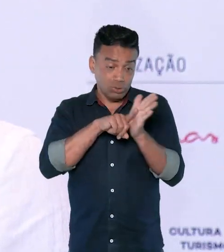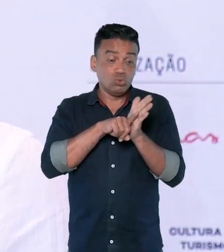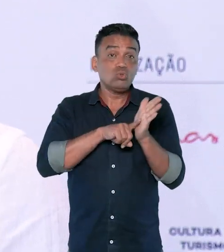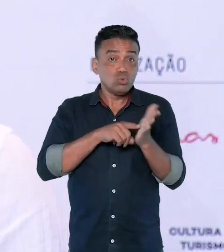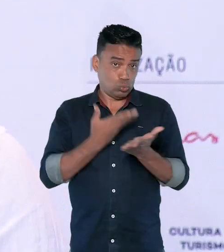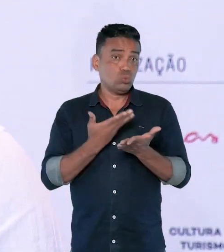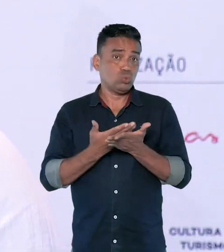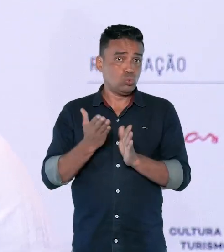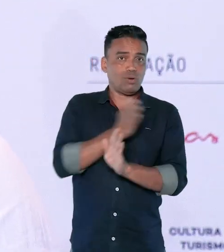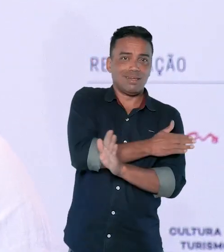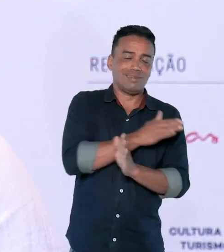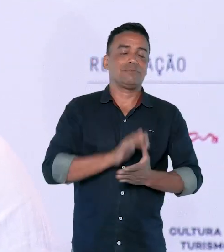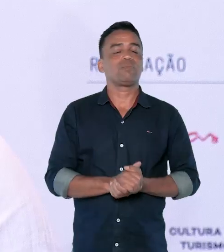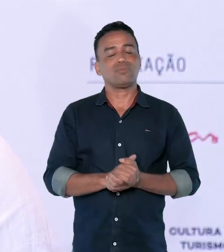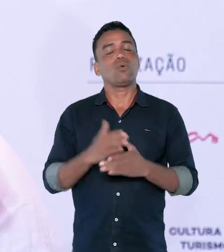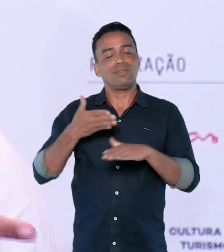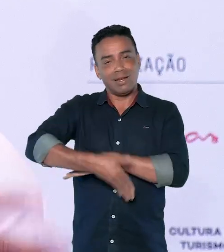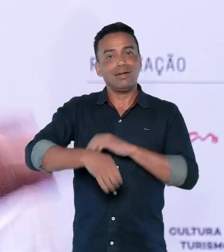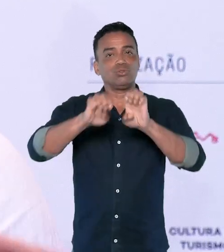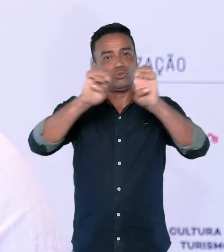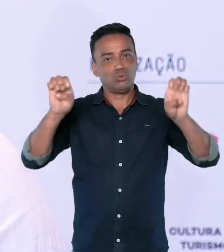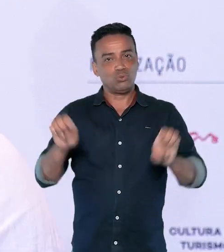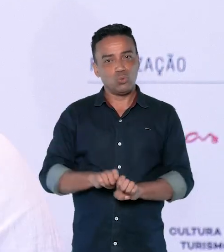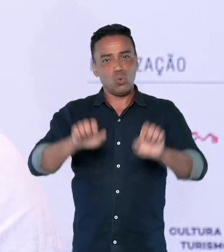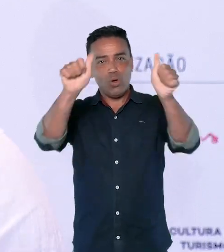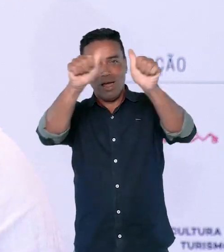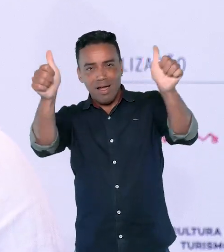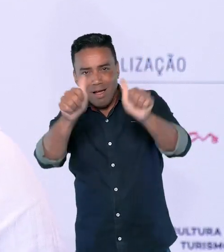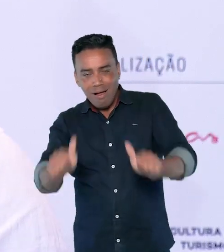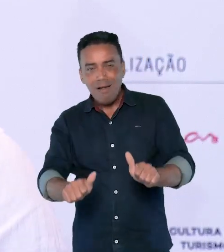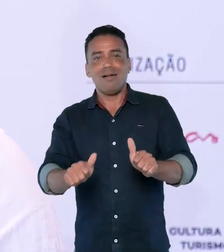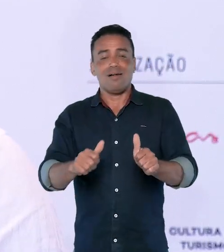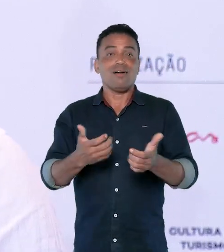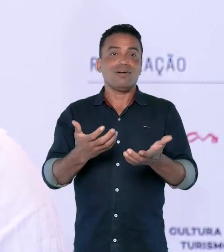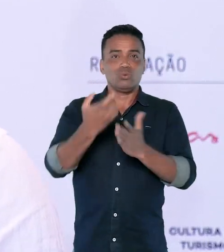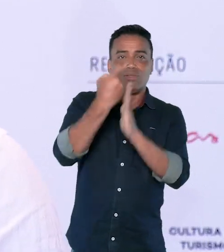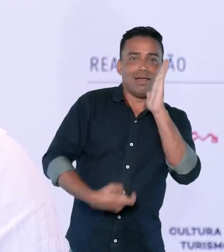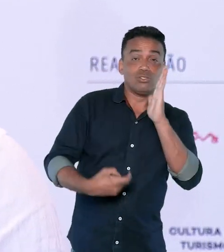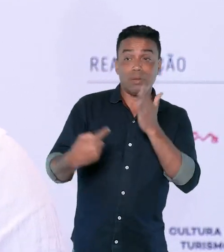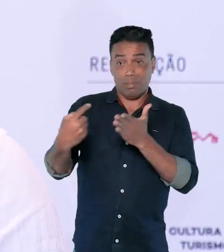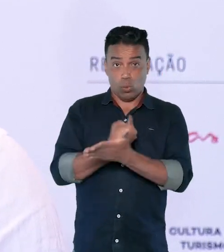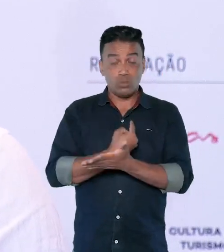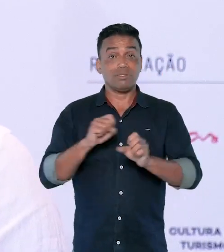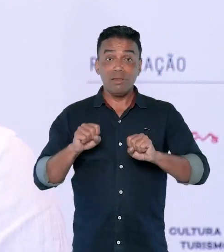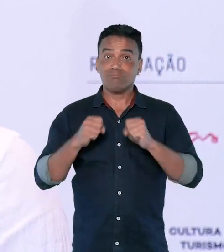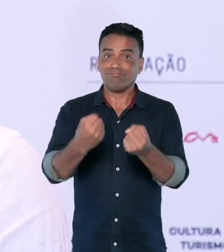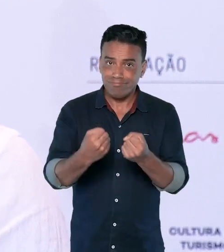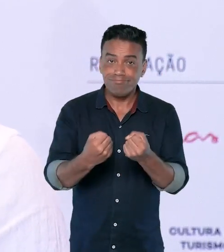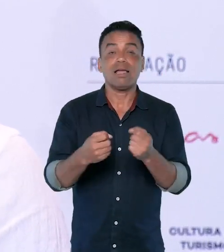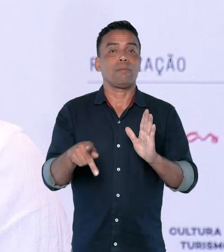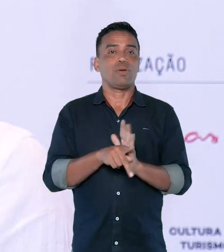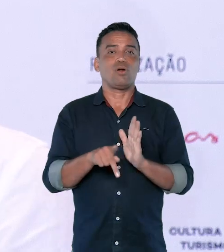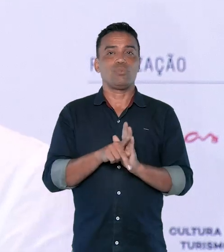Mas eu estou entrando na questão da estrutura e da forma por causa da sua pergunta, mas também é uma defesa sobre